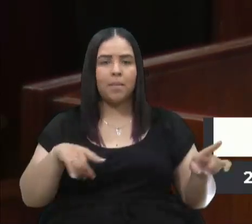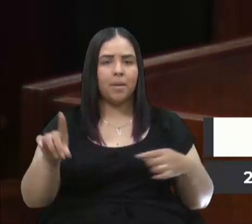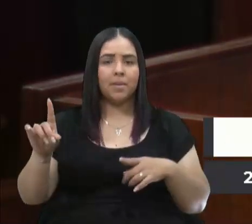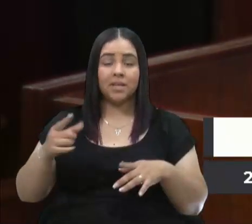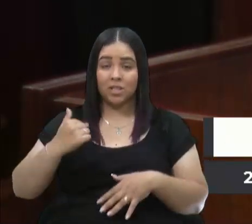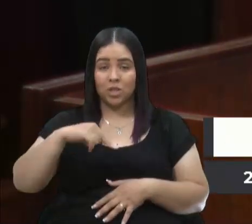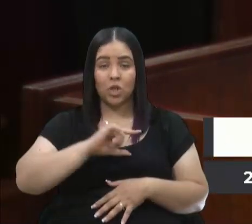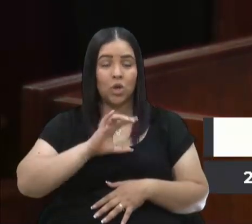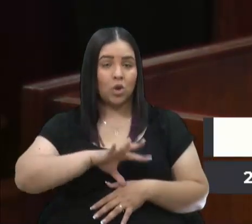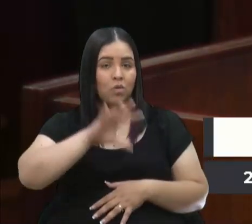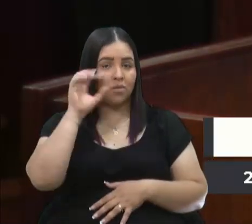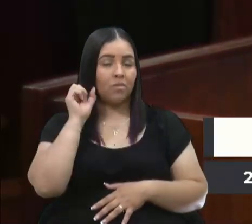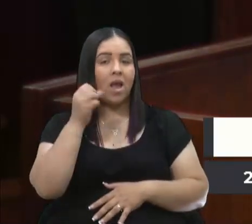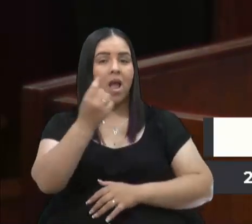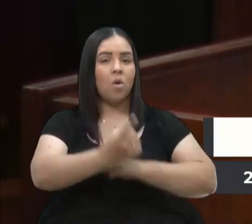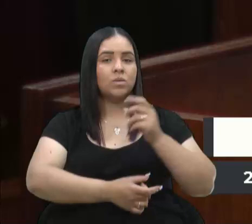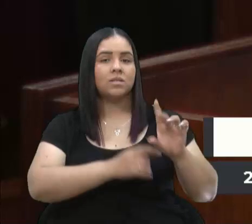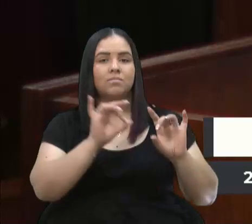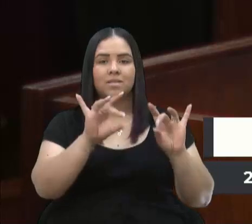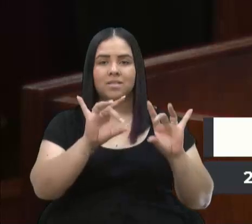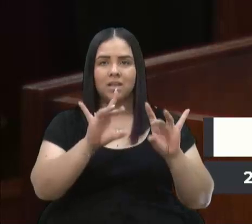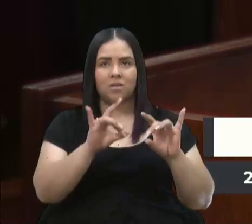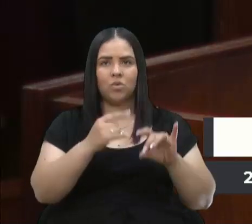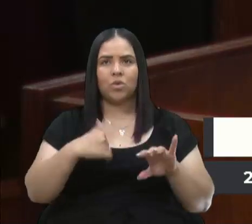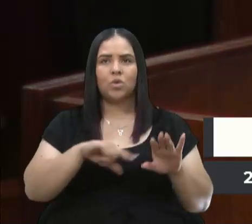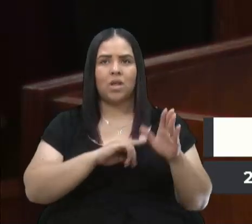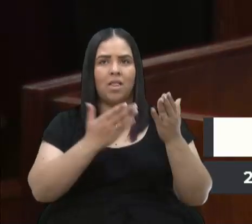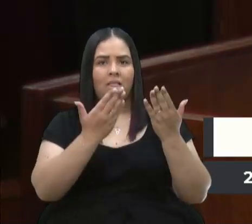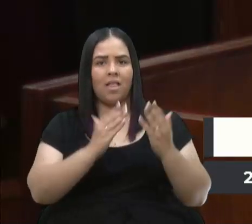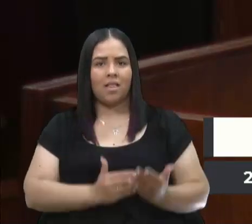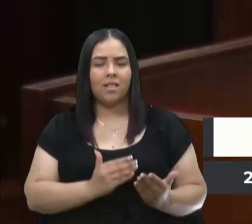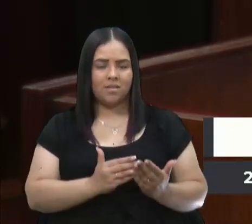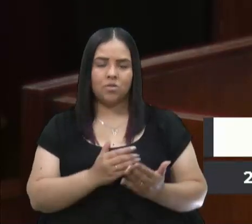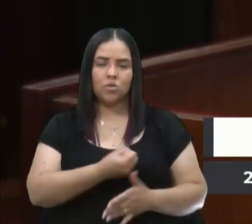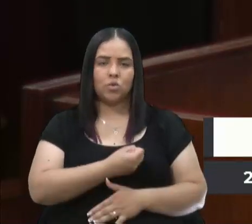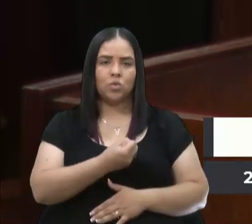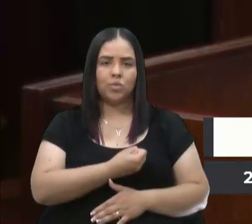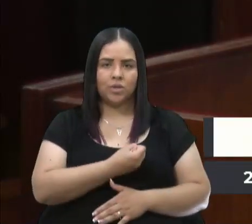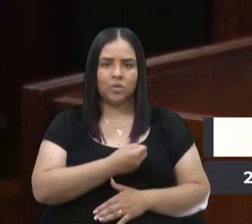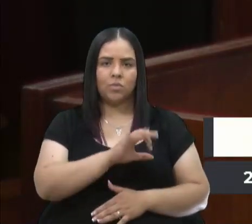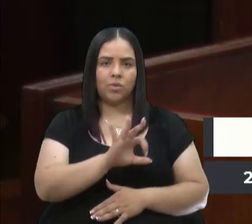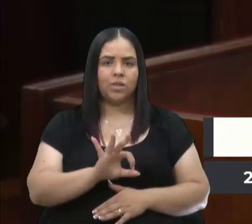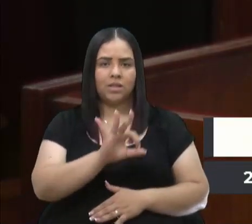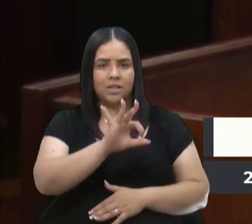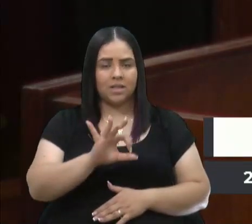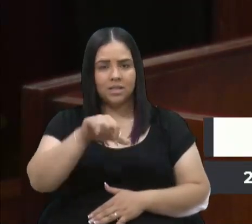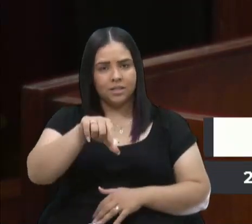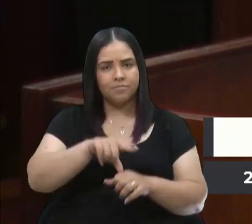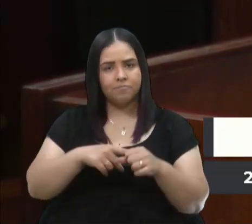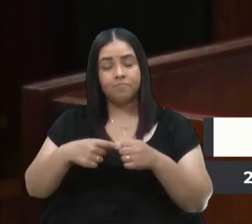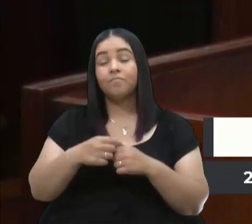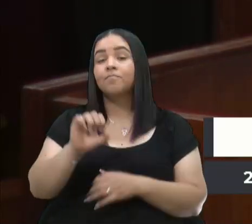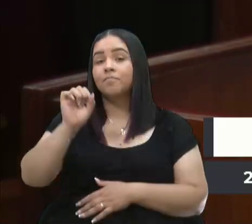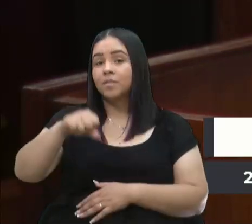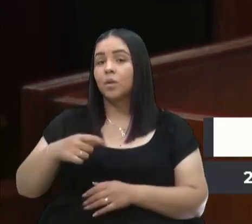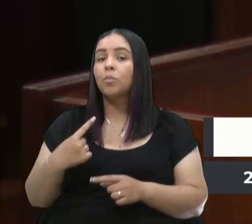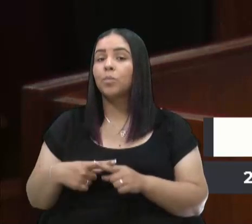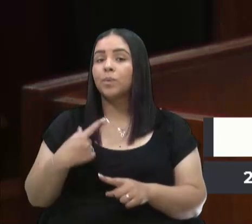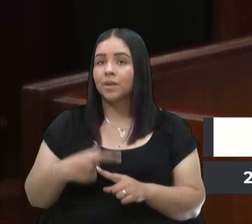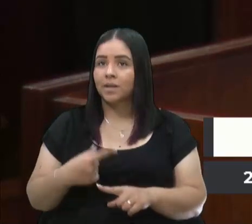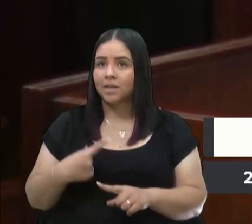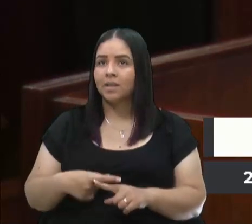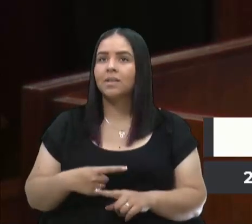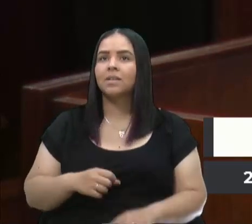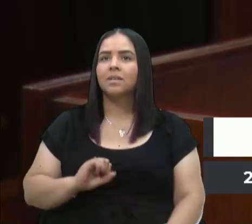ouvido especialistas, temos analisado os números da nossa cidade. Sim, porque os números,